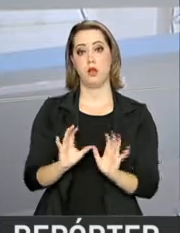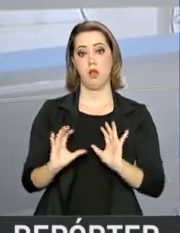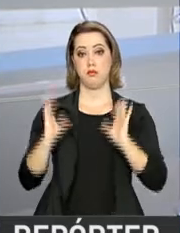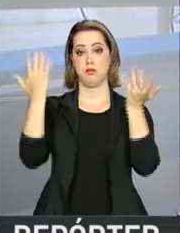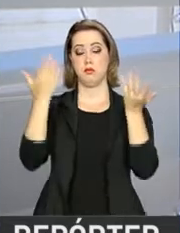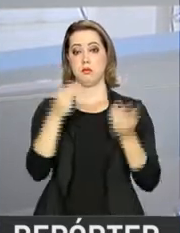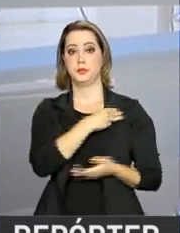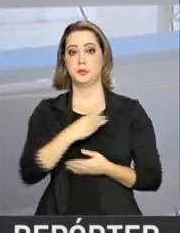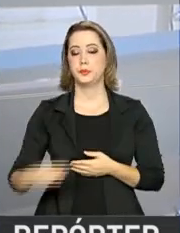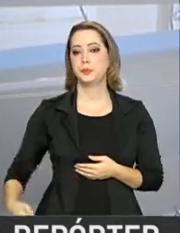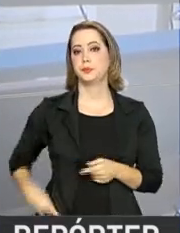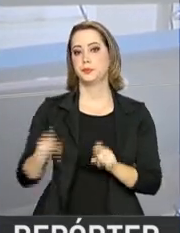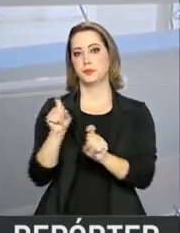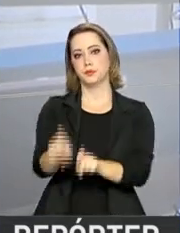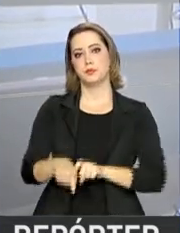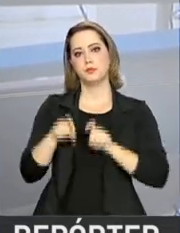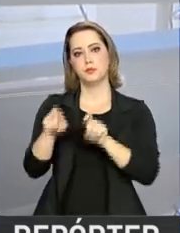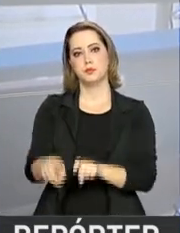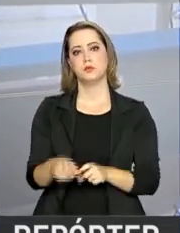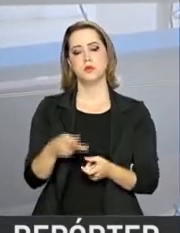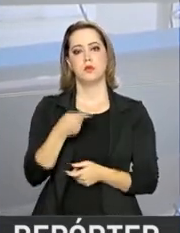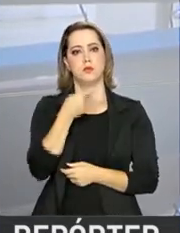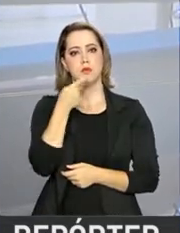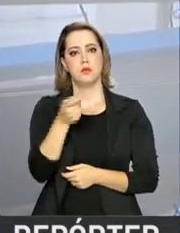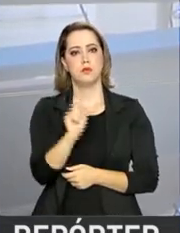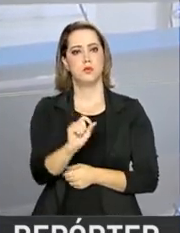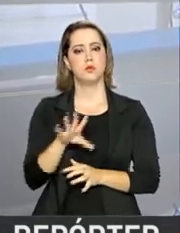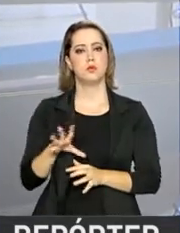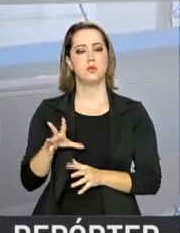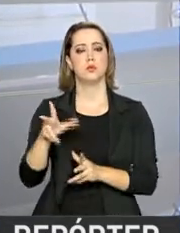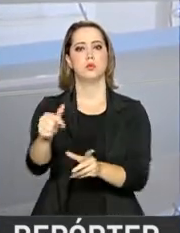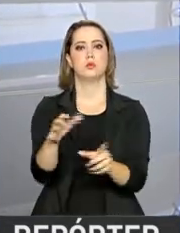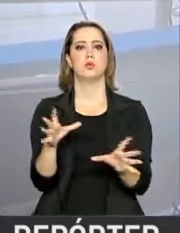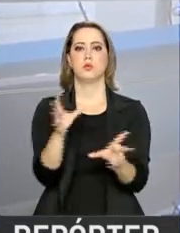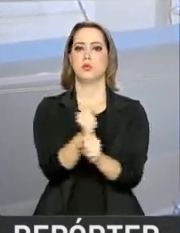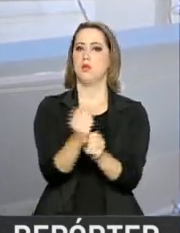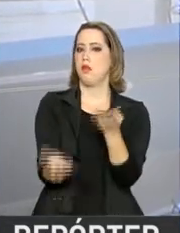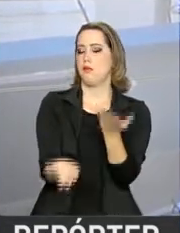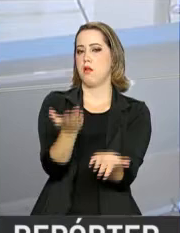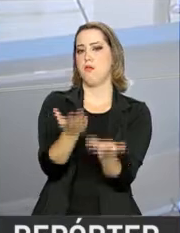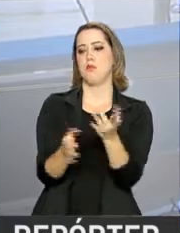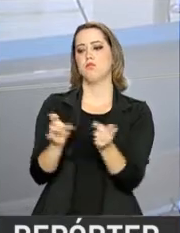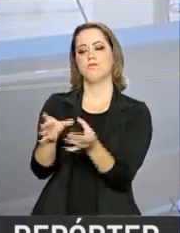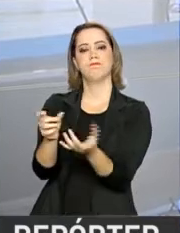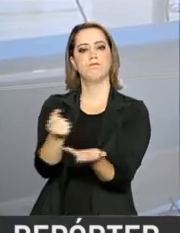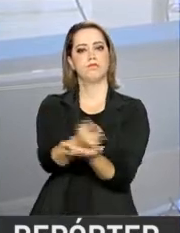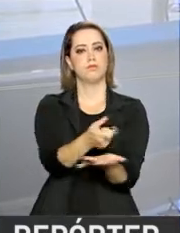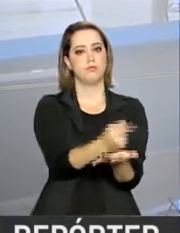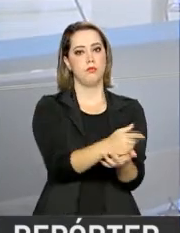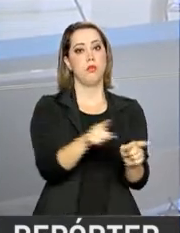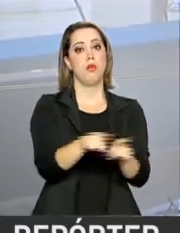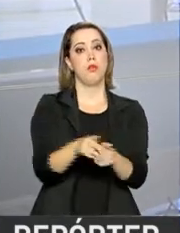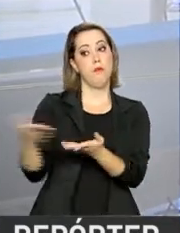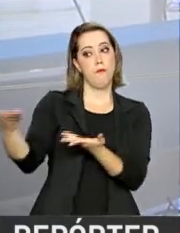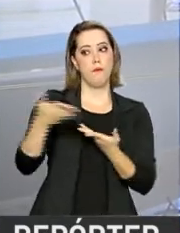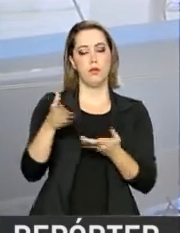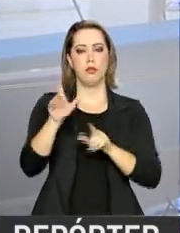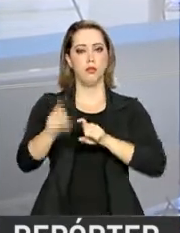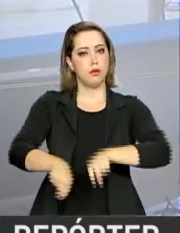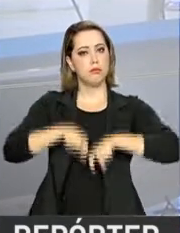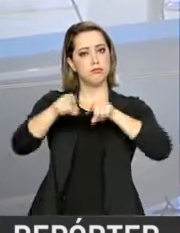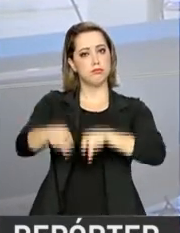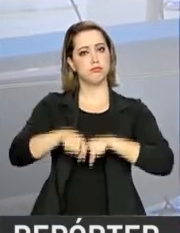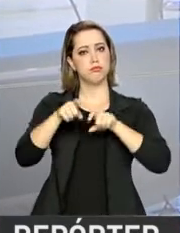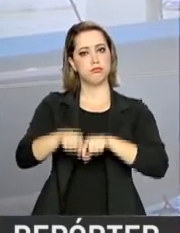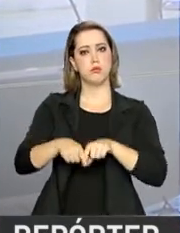cerimônia o ministro da agricultura blairo maggi disse que praticamente todo o saldo da balança comercial vem da agricultura que